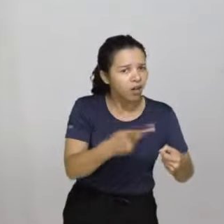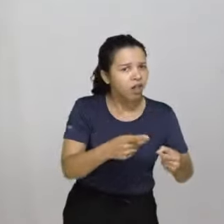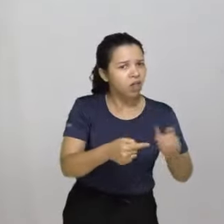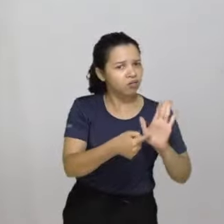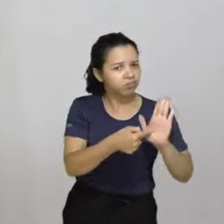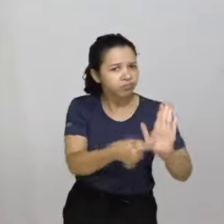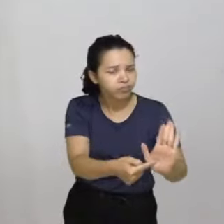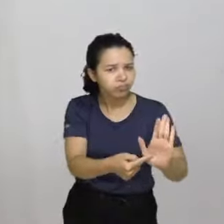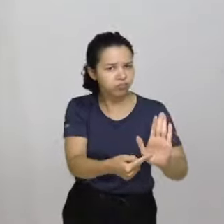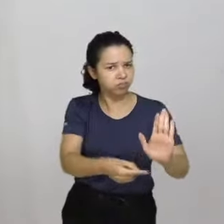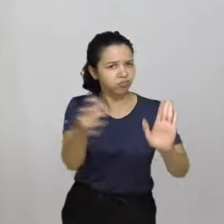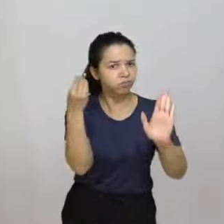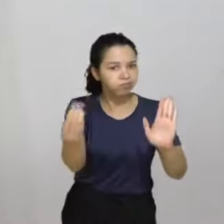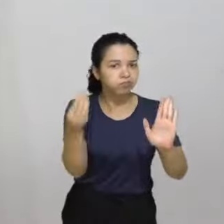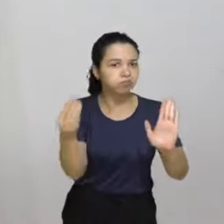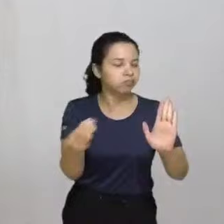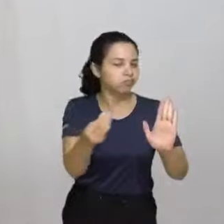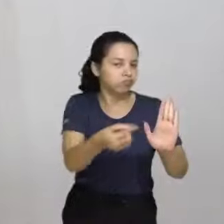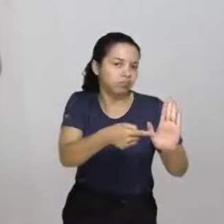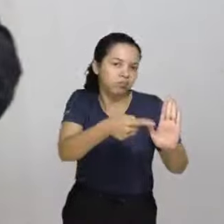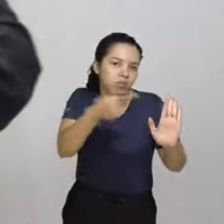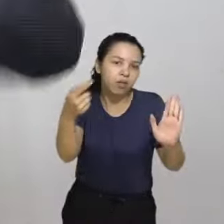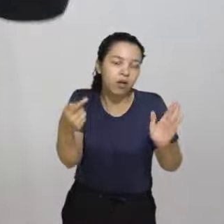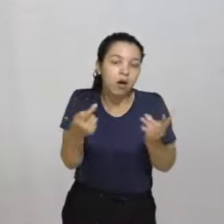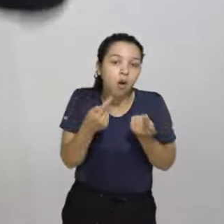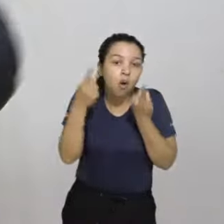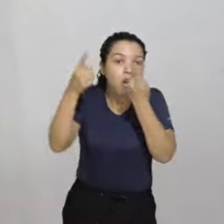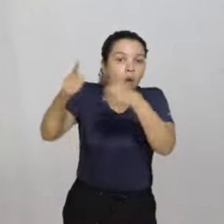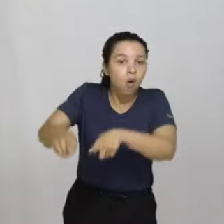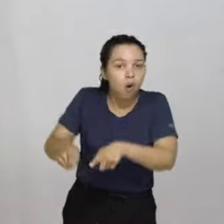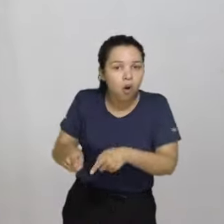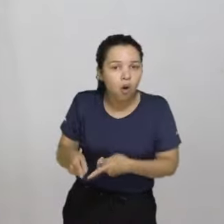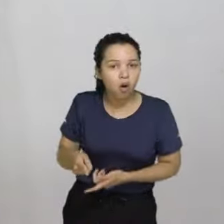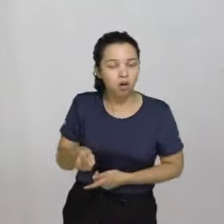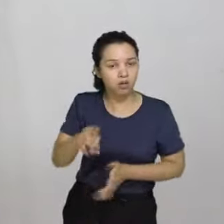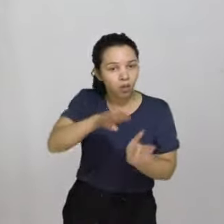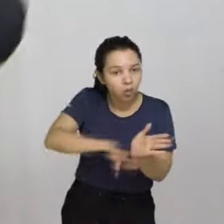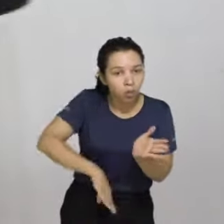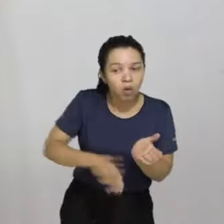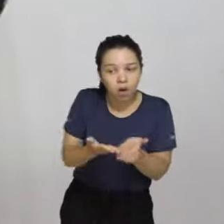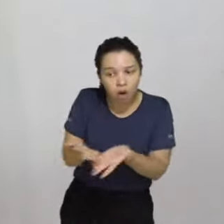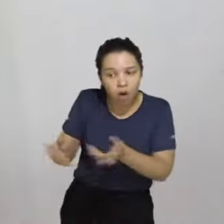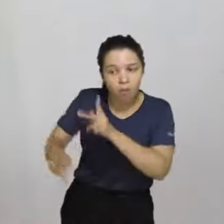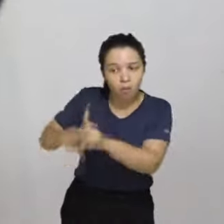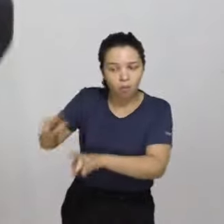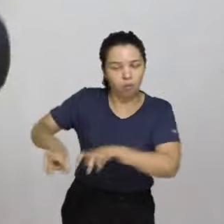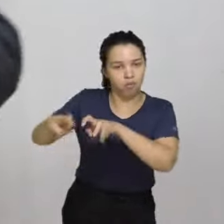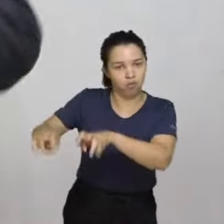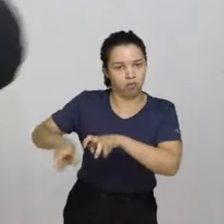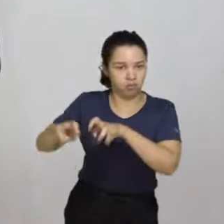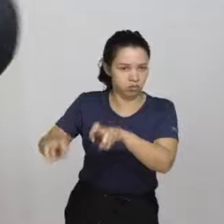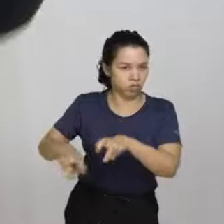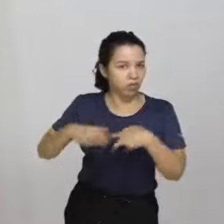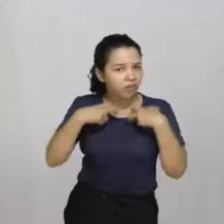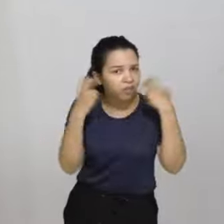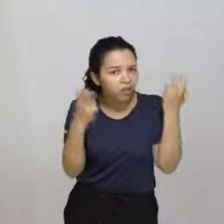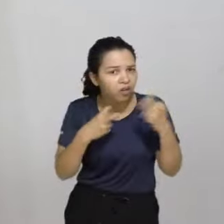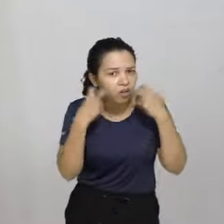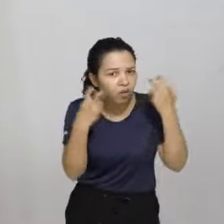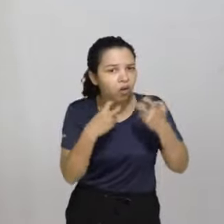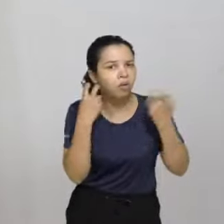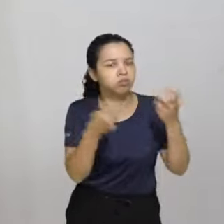esse absurdo material, questionando o subsídio do nosso agricultor. É até uma vergonha de ter que ver um lixo